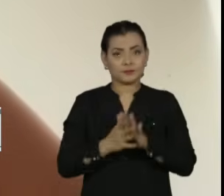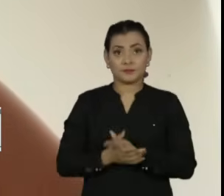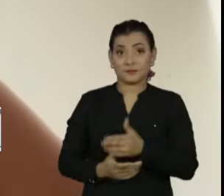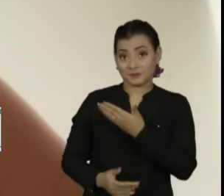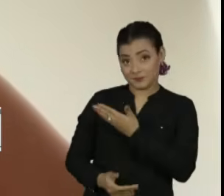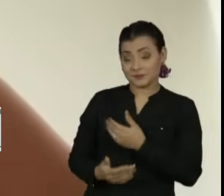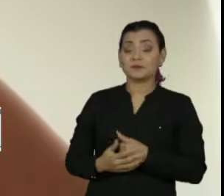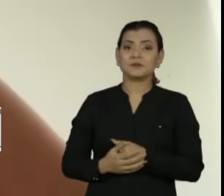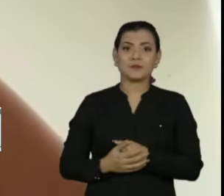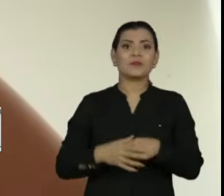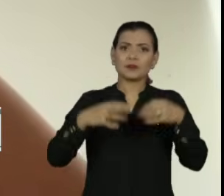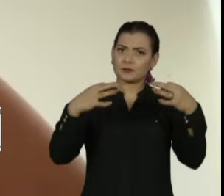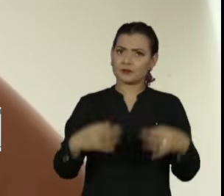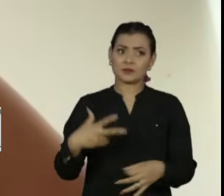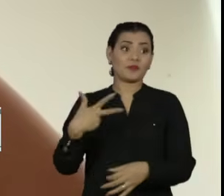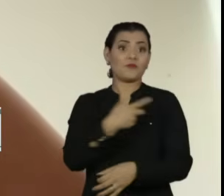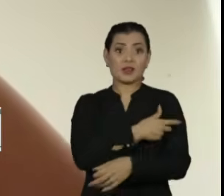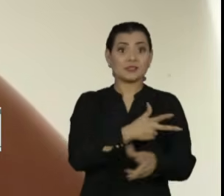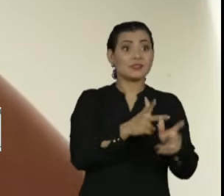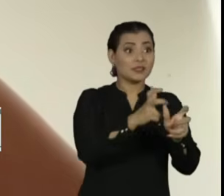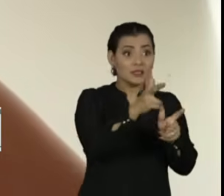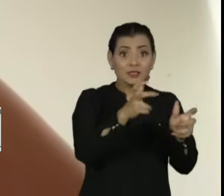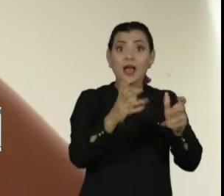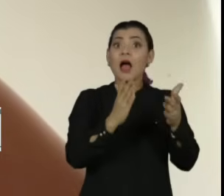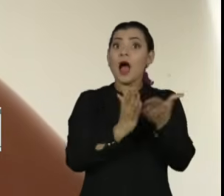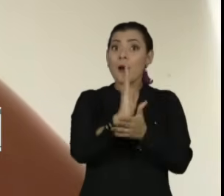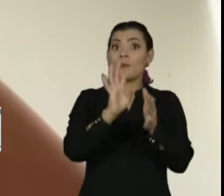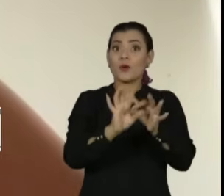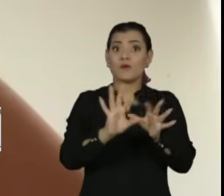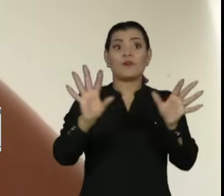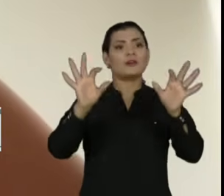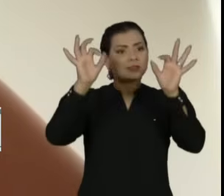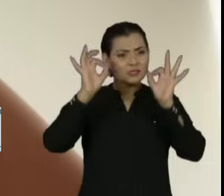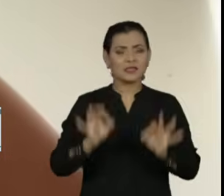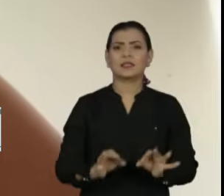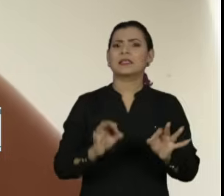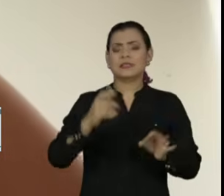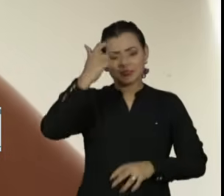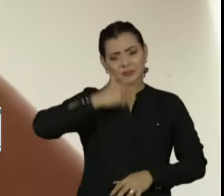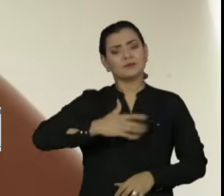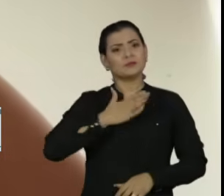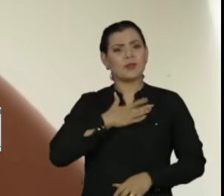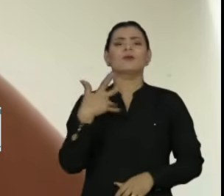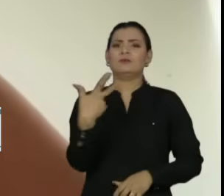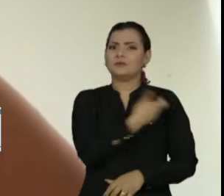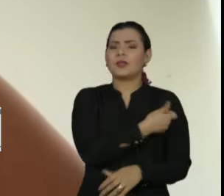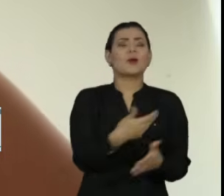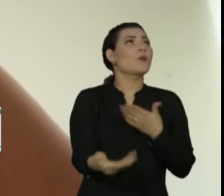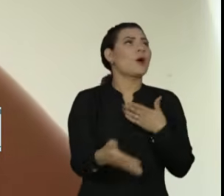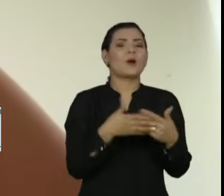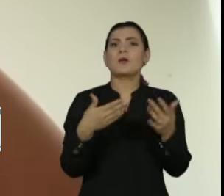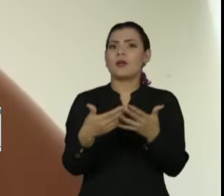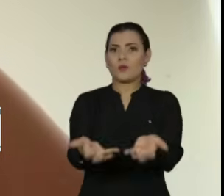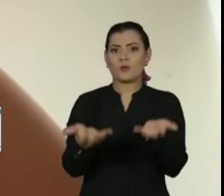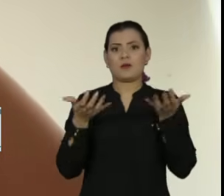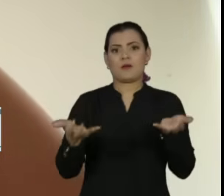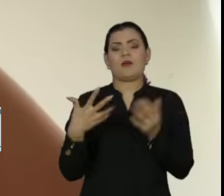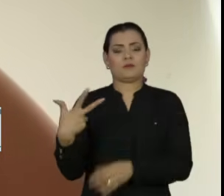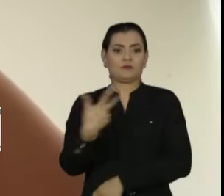do que fazer assim que uma vacina estiver disponível. Com certeza tomaria qualquer vacina